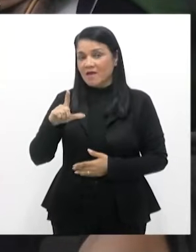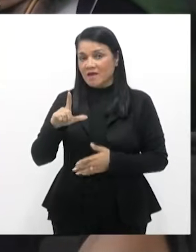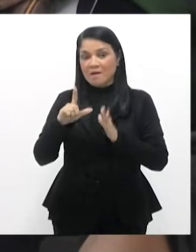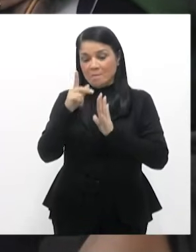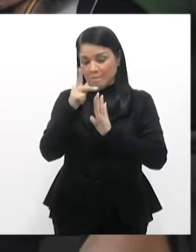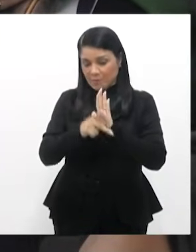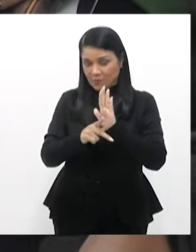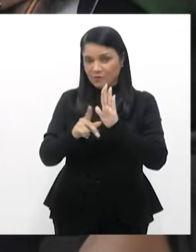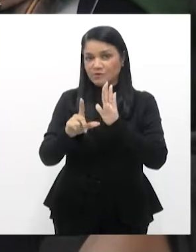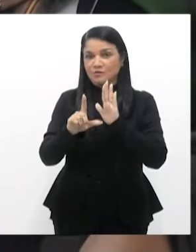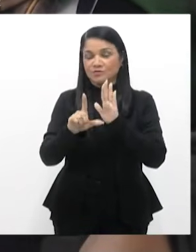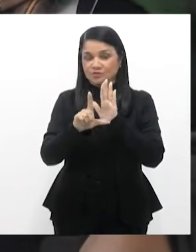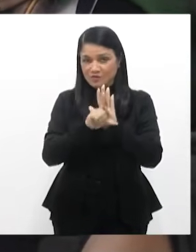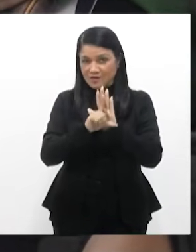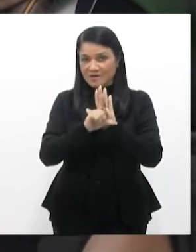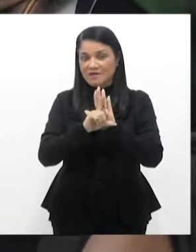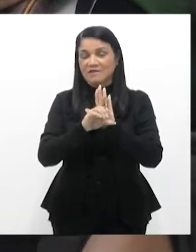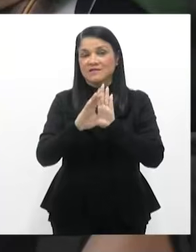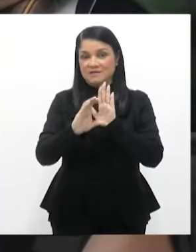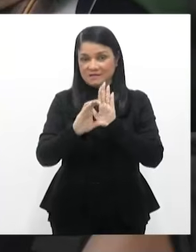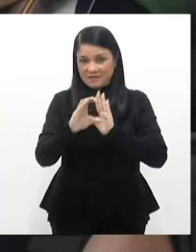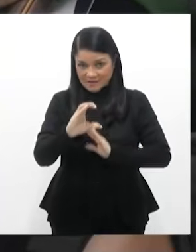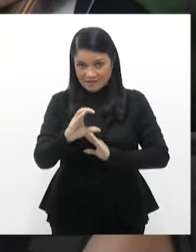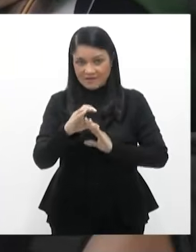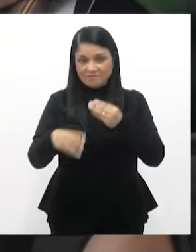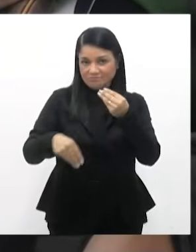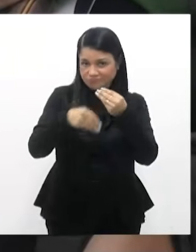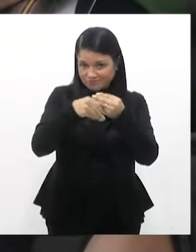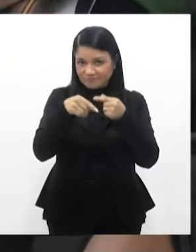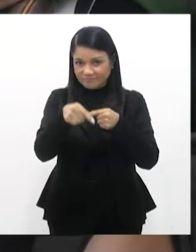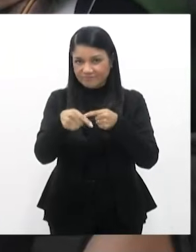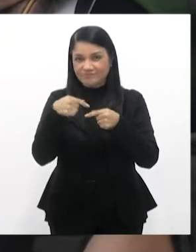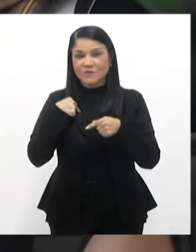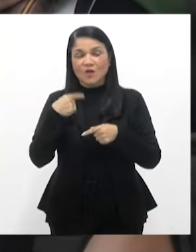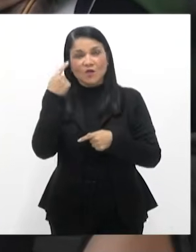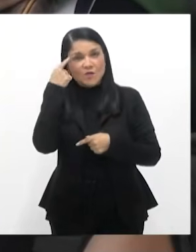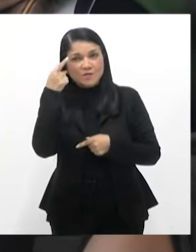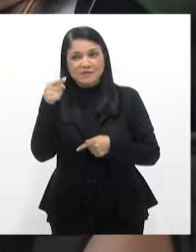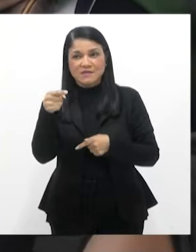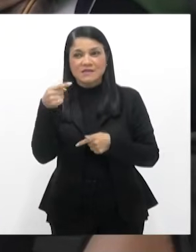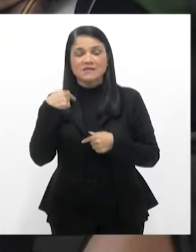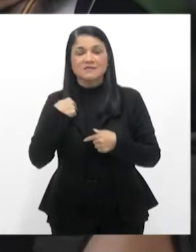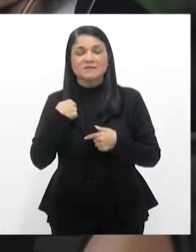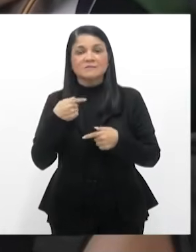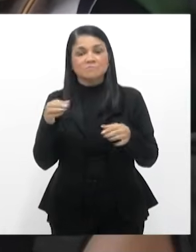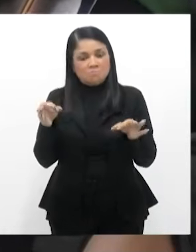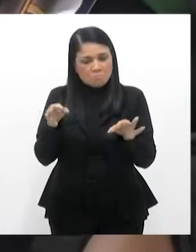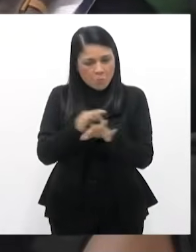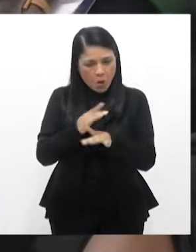primeiro, já aterrissando meu avião aqui, uma turbulência, mas estou